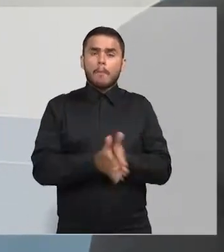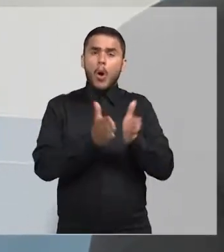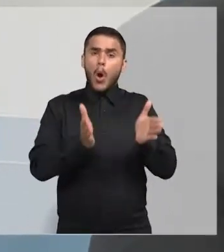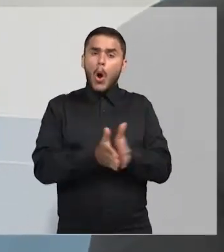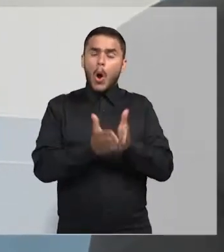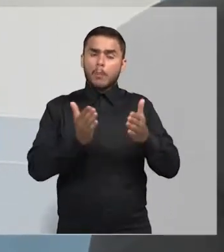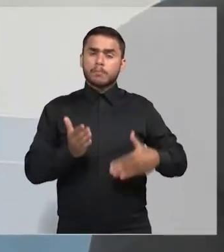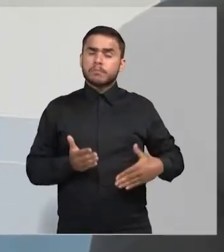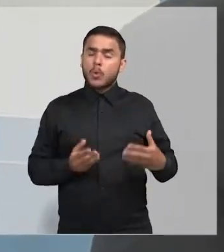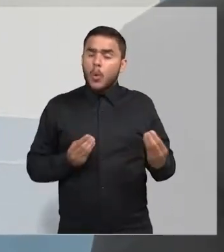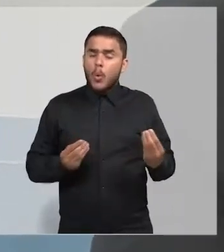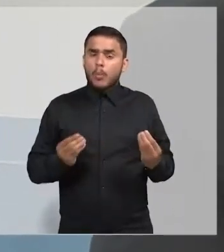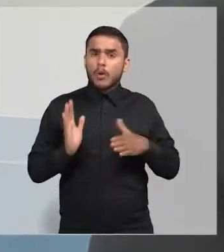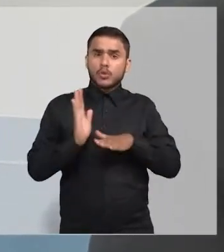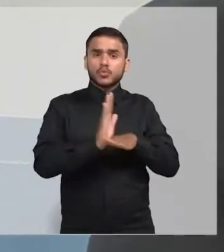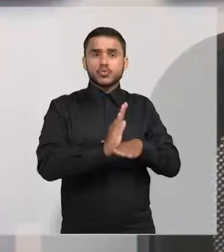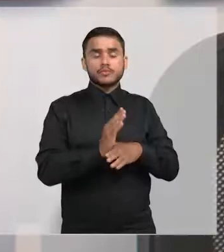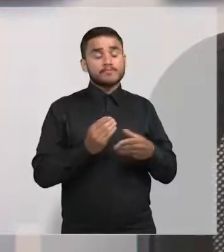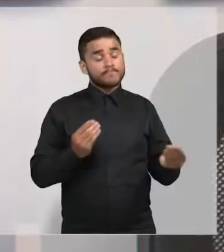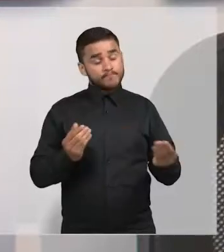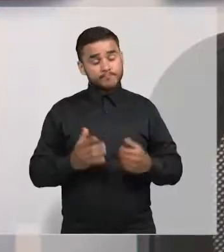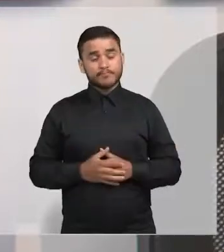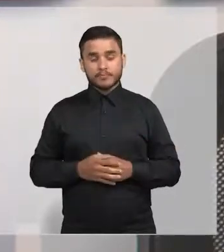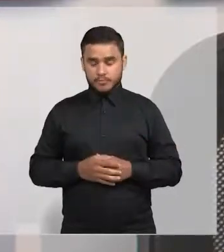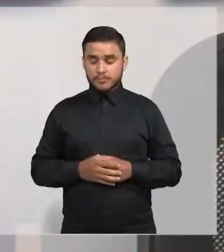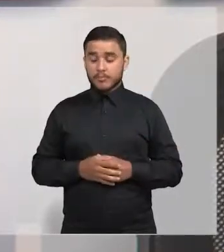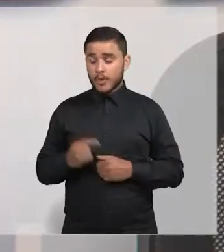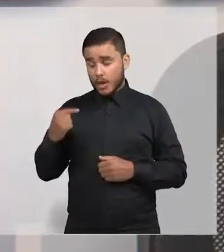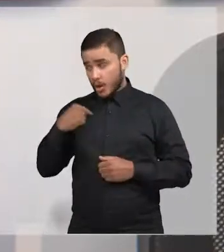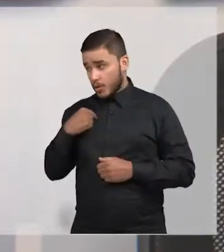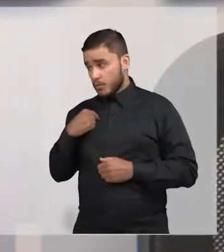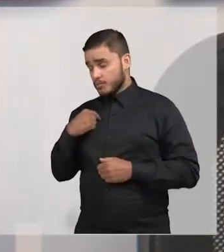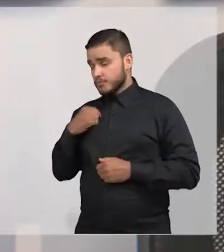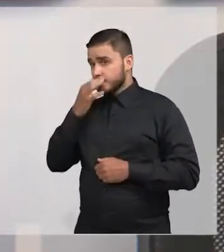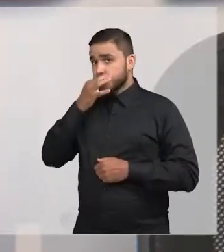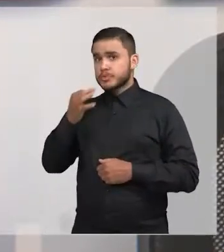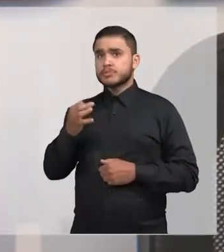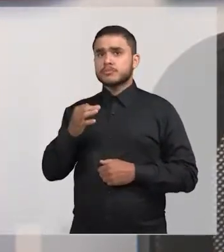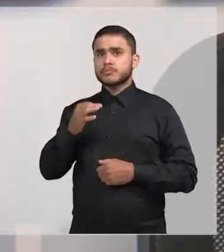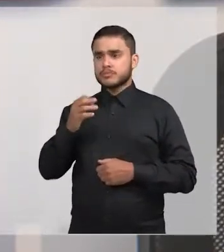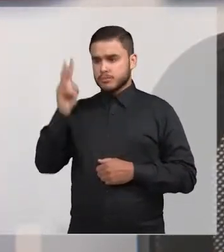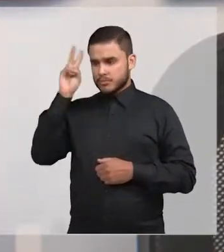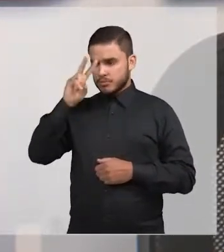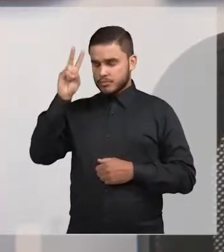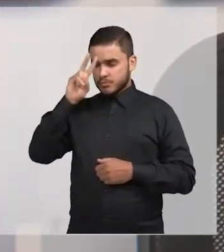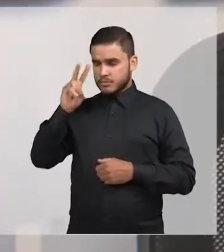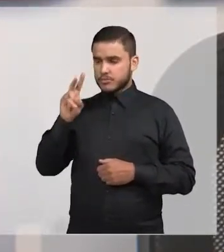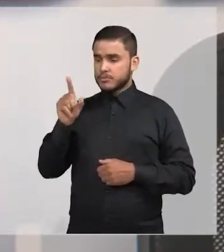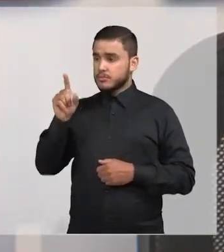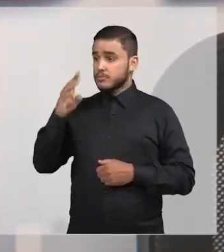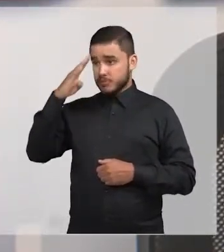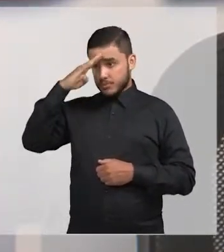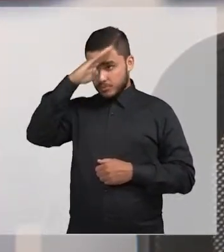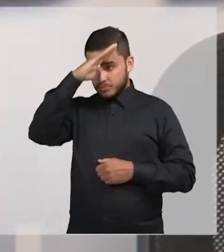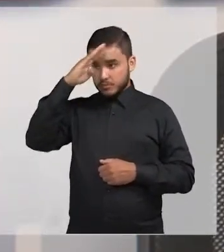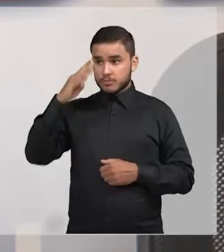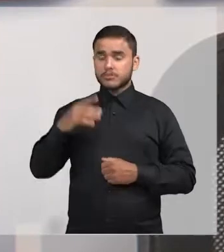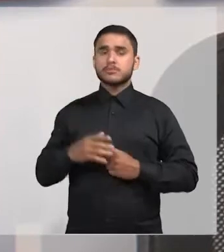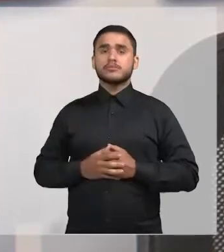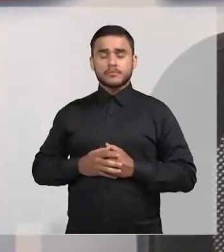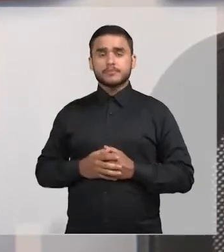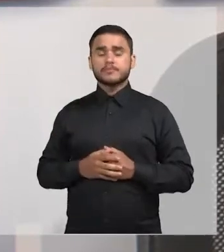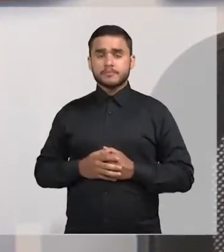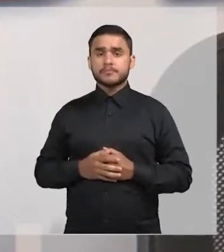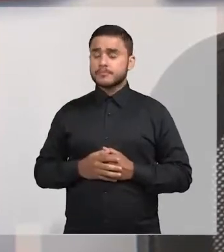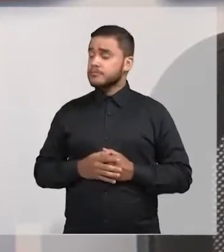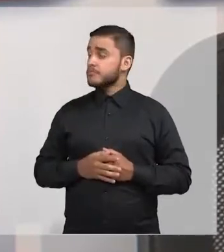Bolsonaro, ele já está comprovado que ele fez o vestibular para burro e não passou. Então, o que eu acho, na